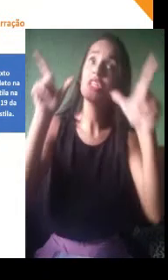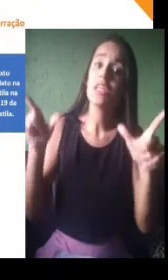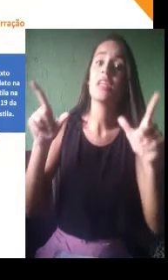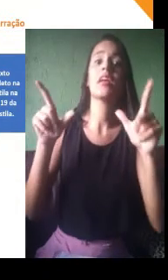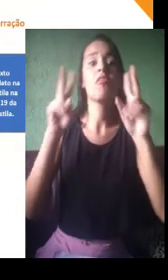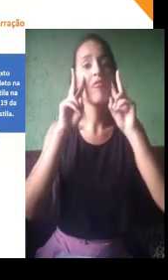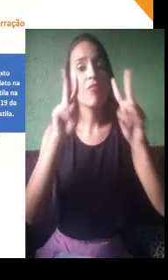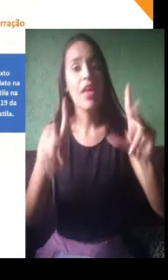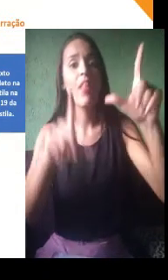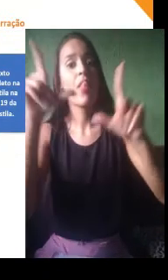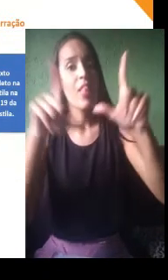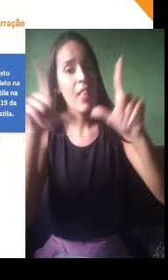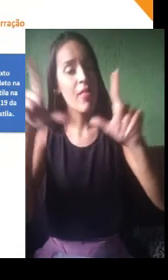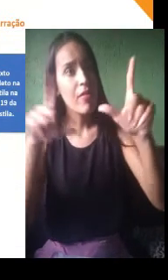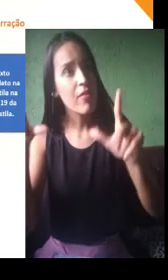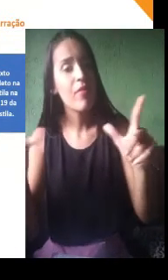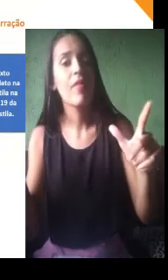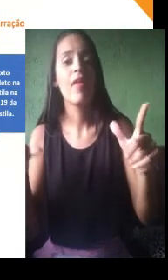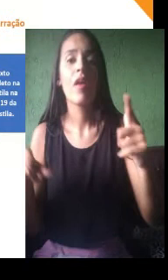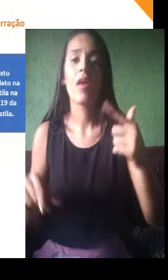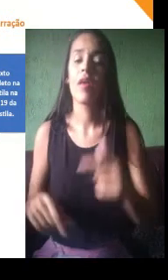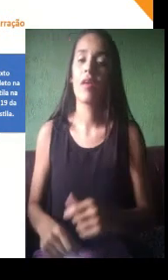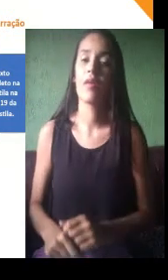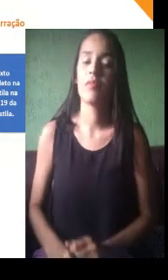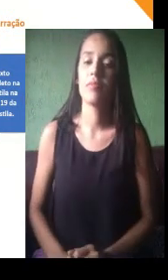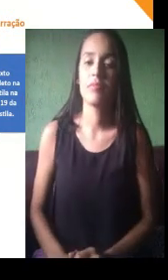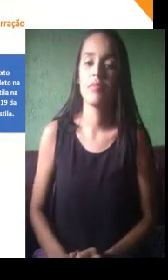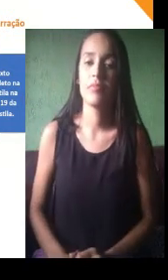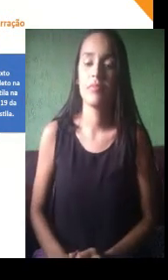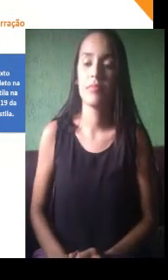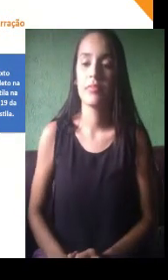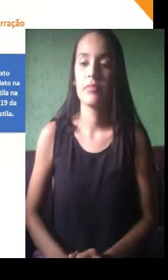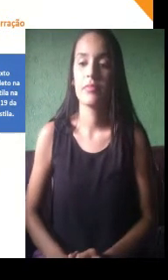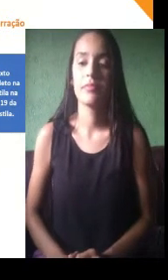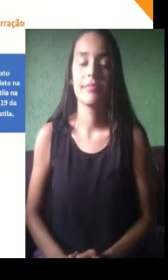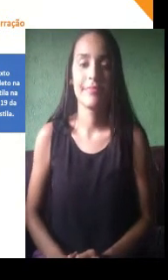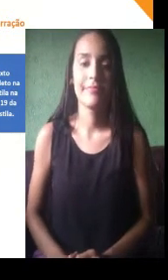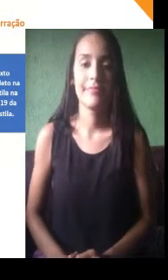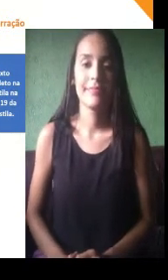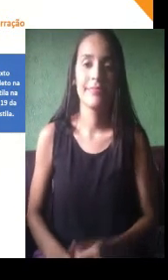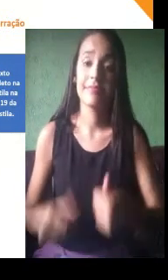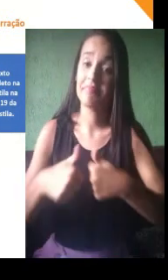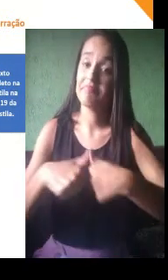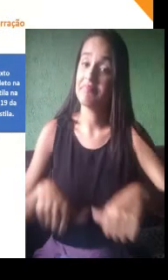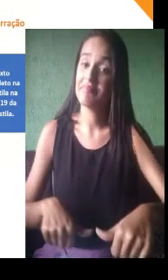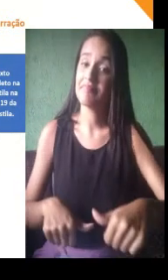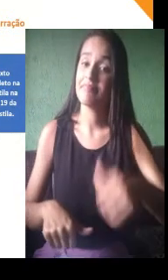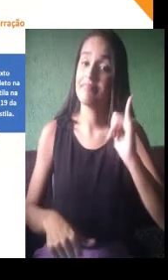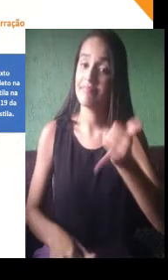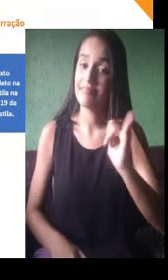observar, essas passagens aqui, todas são passagens de argumentação. E dentro dele,